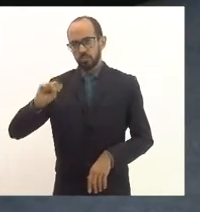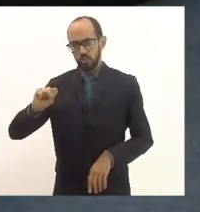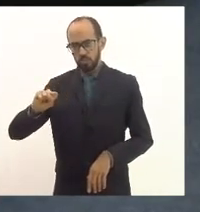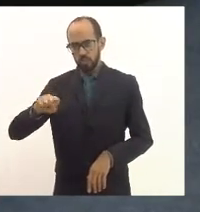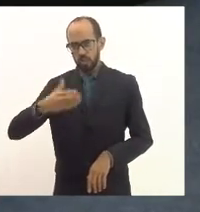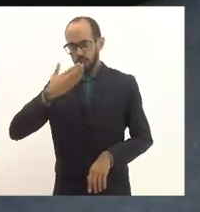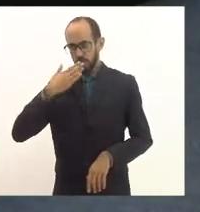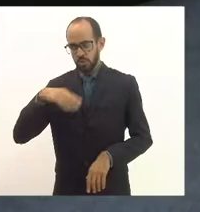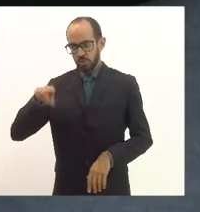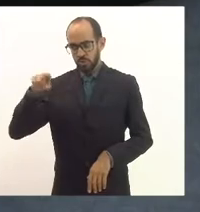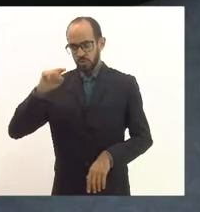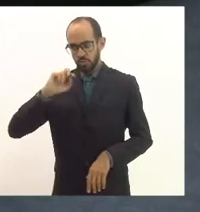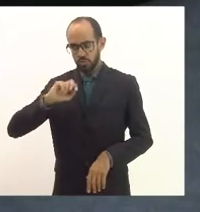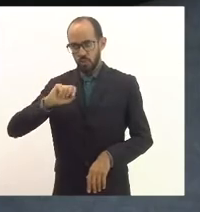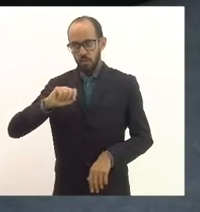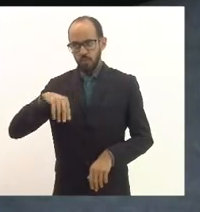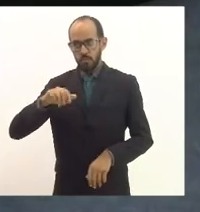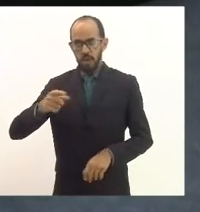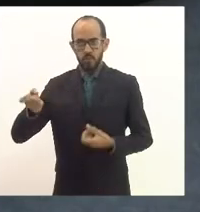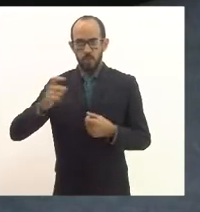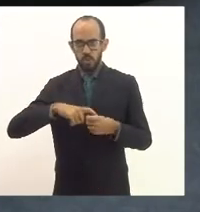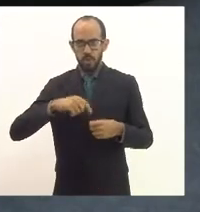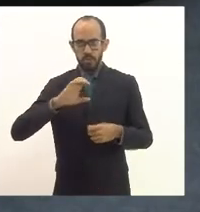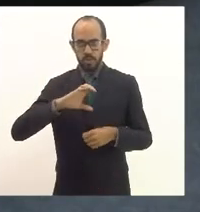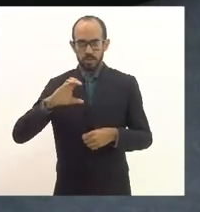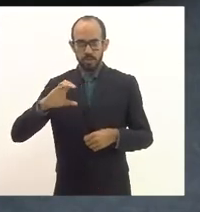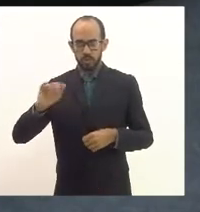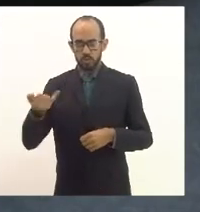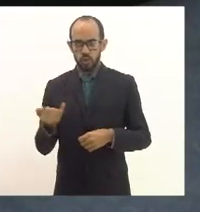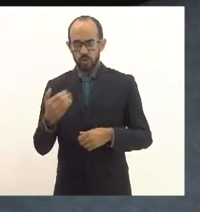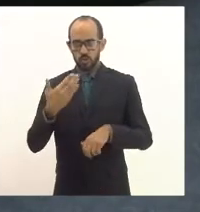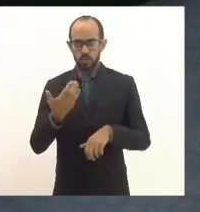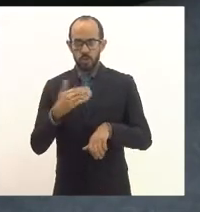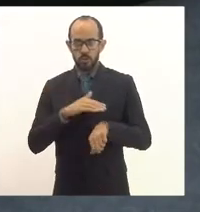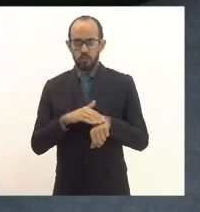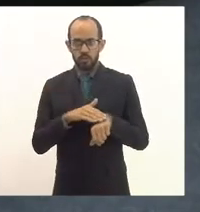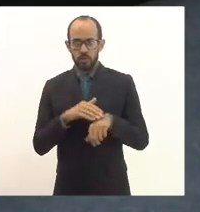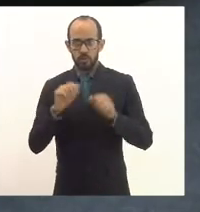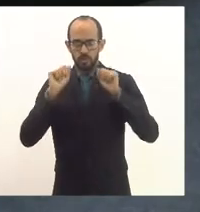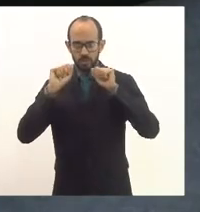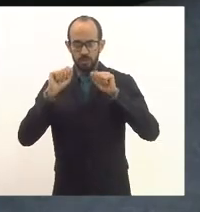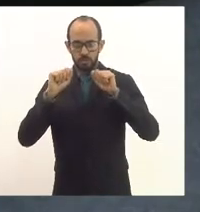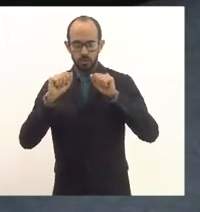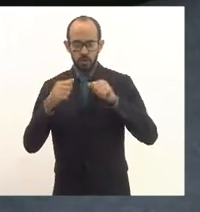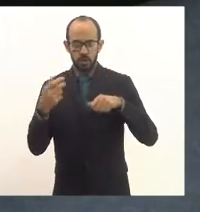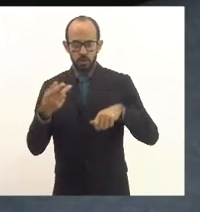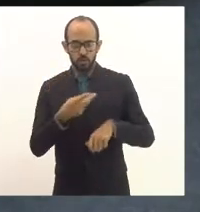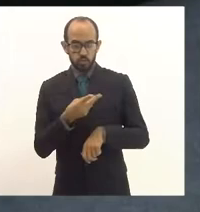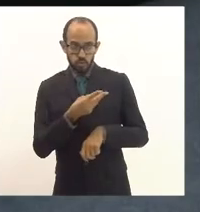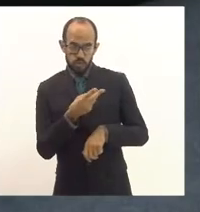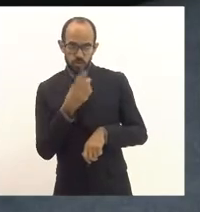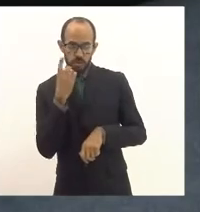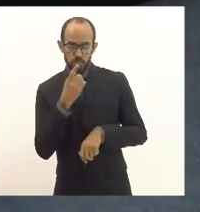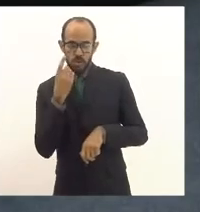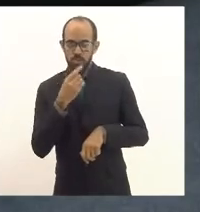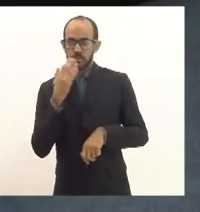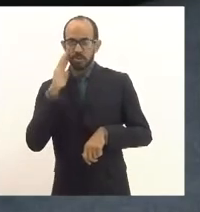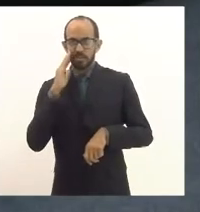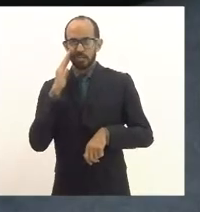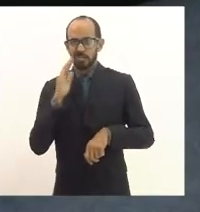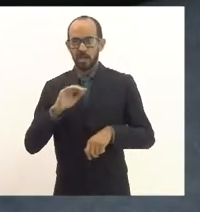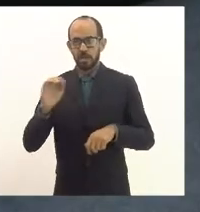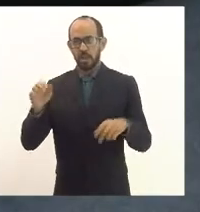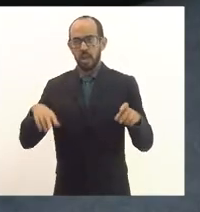Eu quero solicitar a Vossa Excelência para remeter à CCJ, porque eu quero conversar com a assessoria de ambos para que entendêssemos